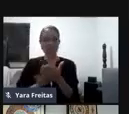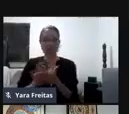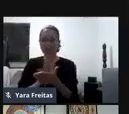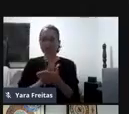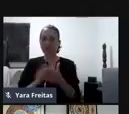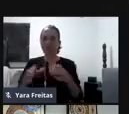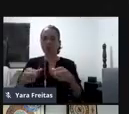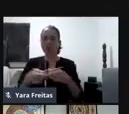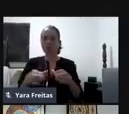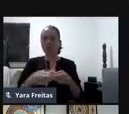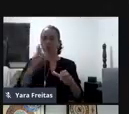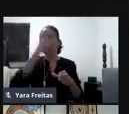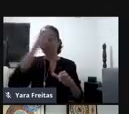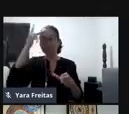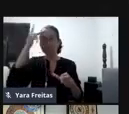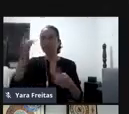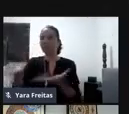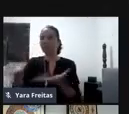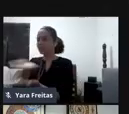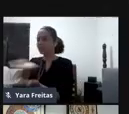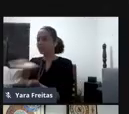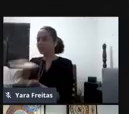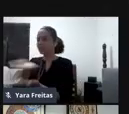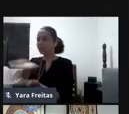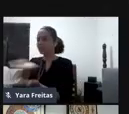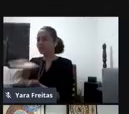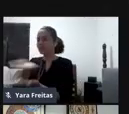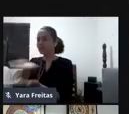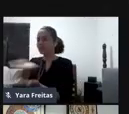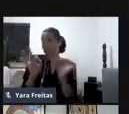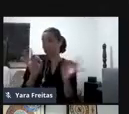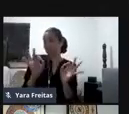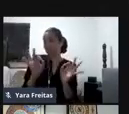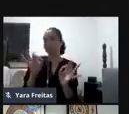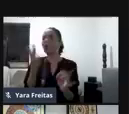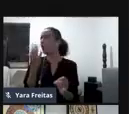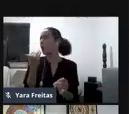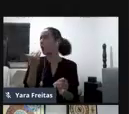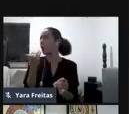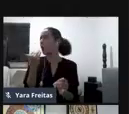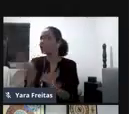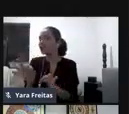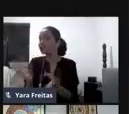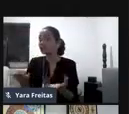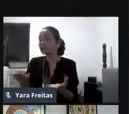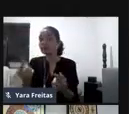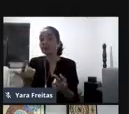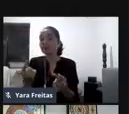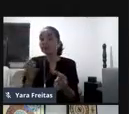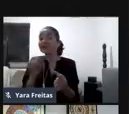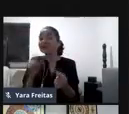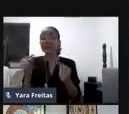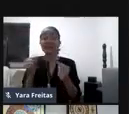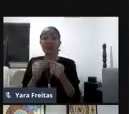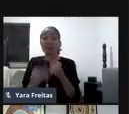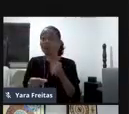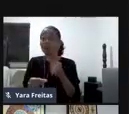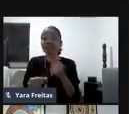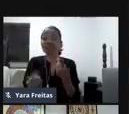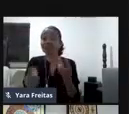que não interage com as outras pessoas, tal, que não tem um estilo também mediterrâneo, a dieta não